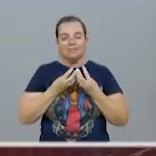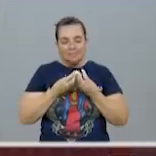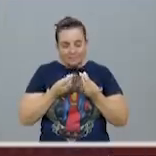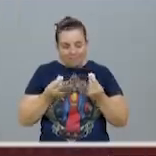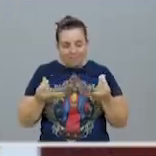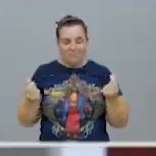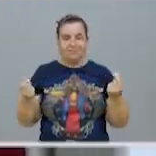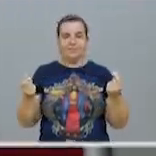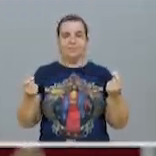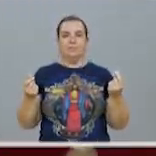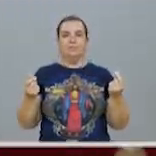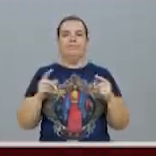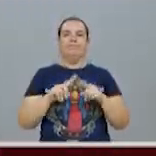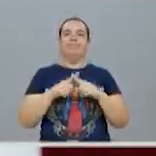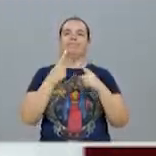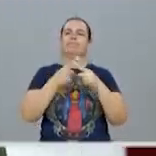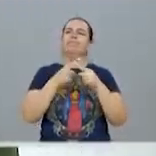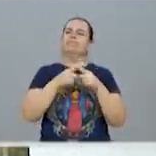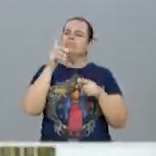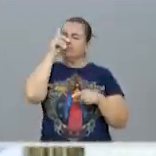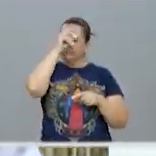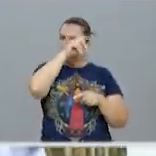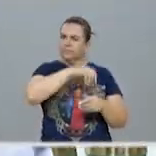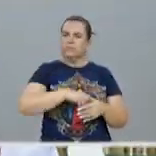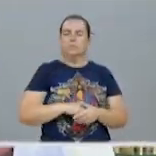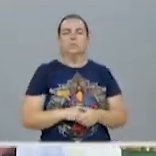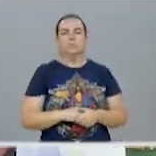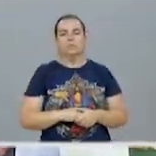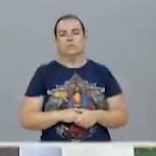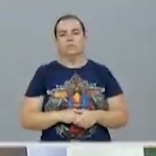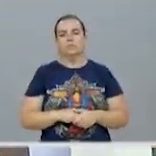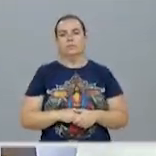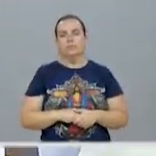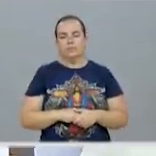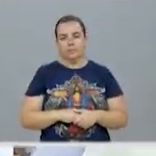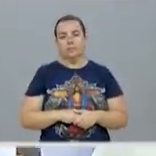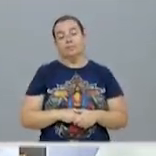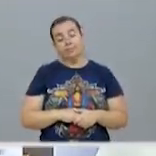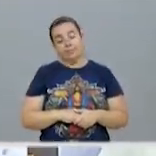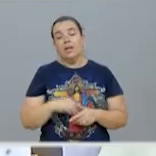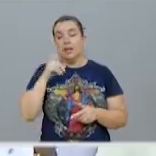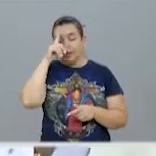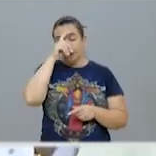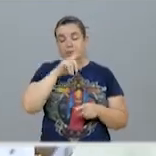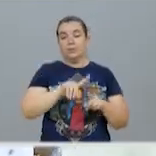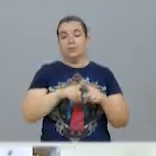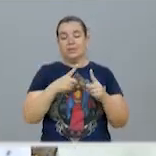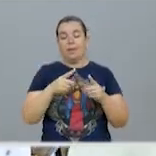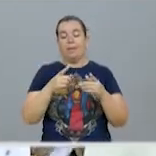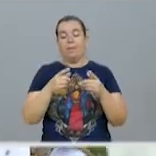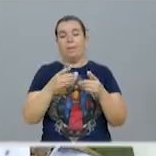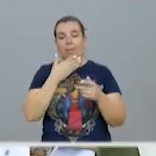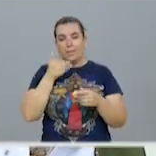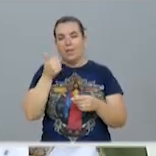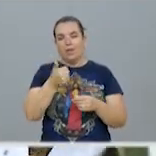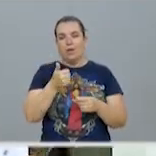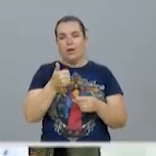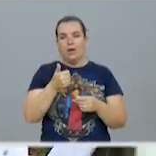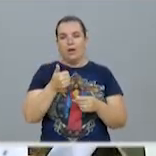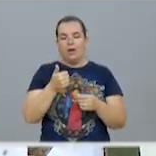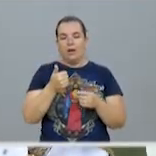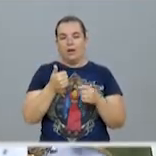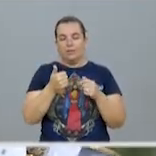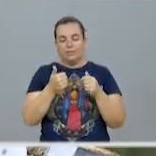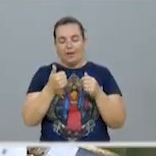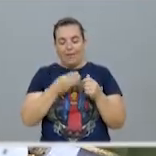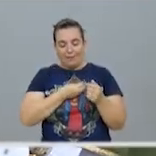Mas então por que é difícil? Não é difícil, é melhor enfrentar a vida com Deus. O